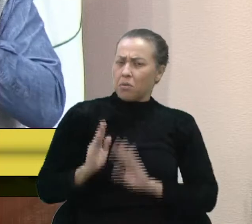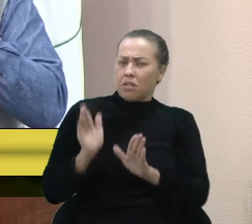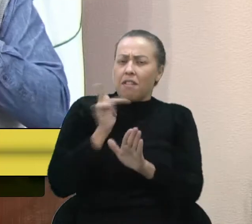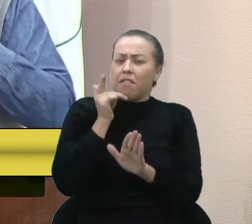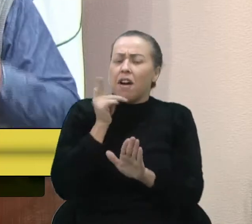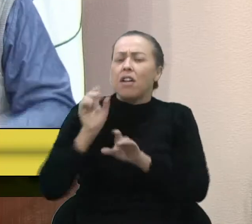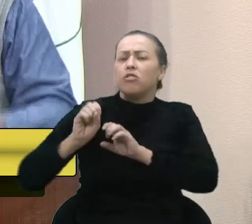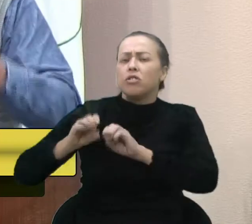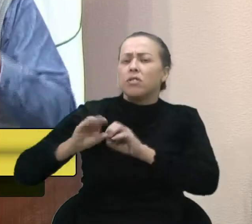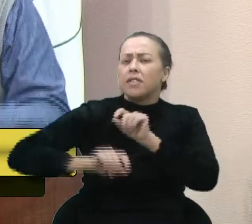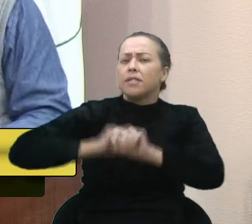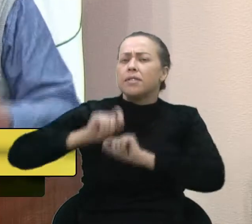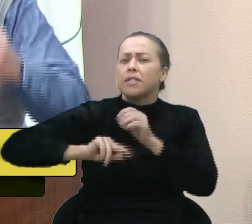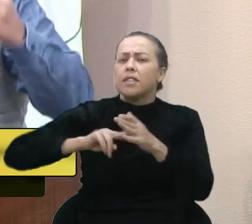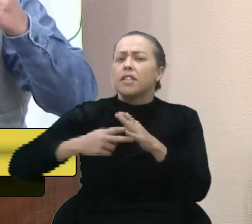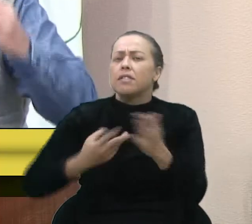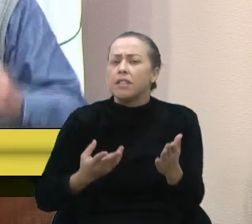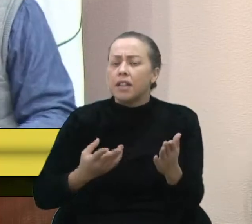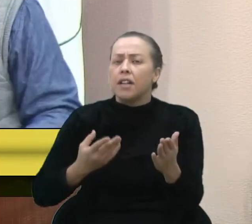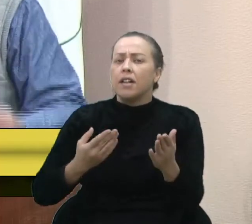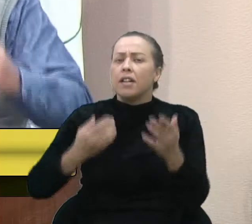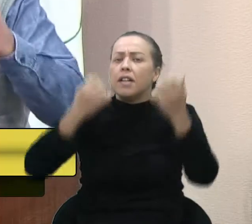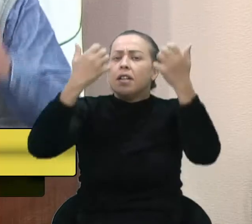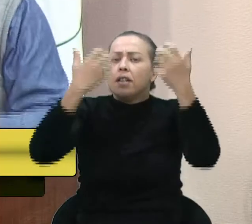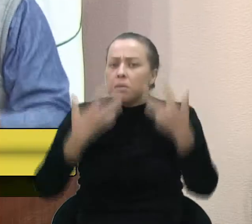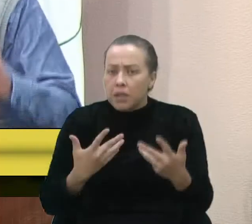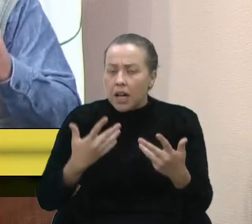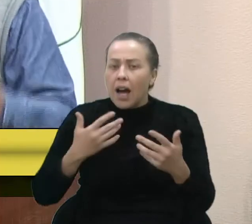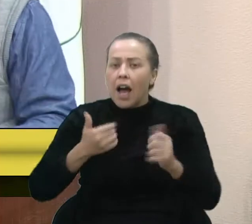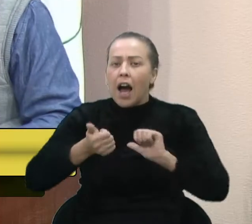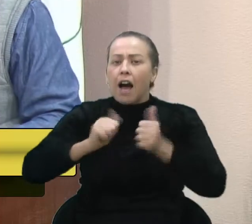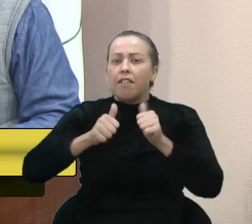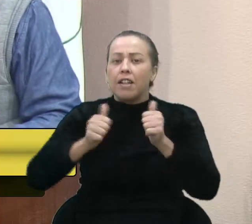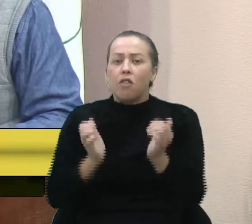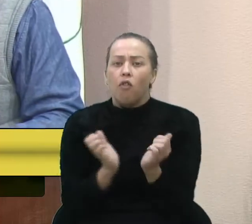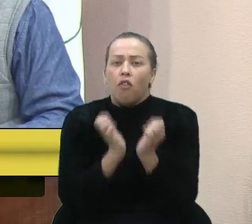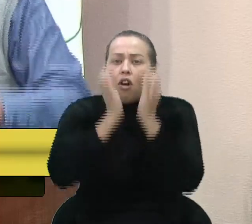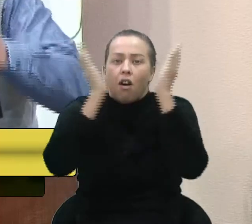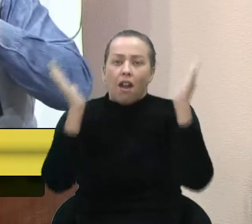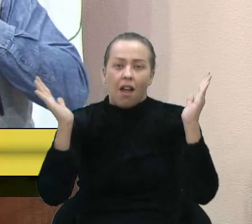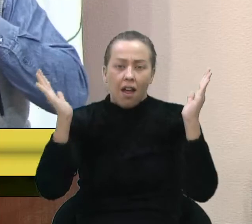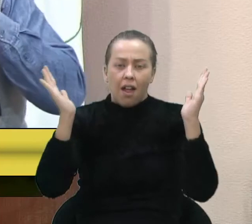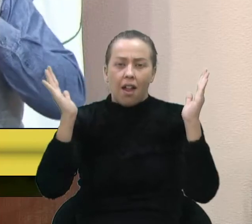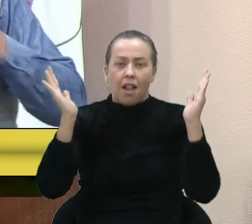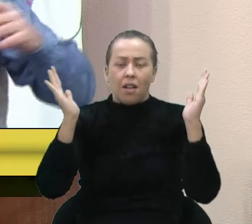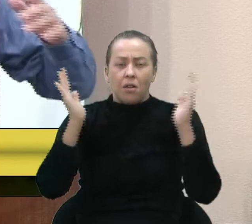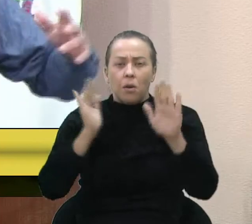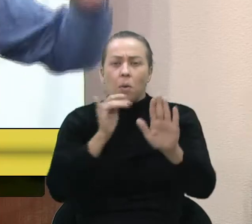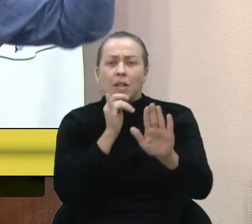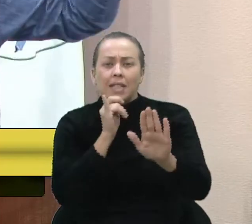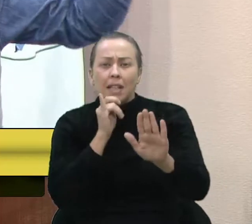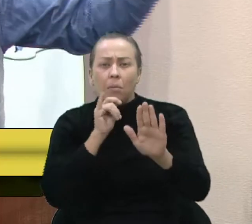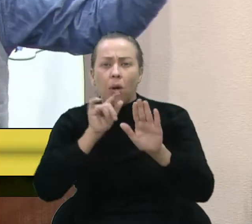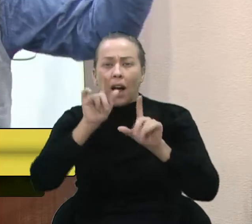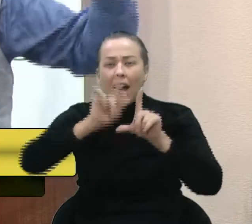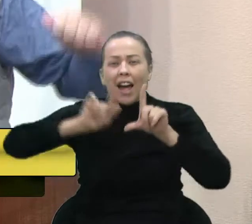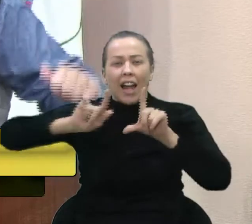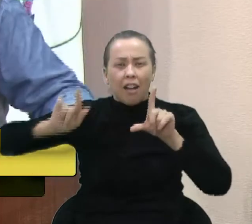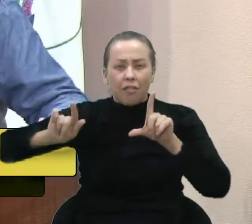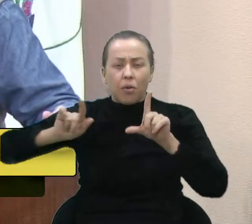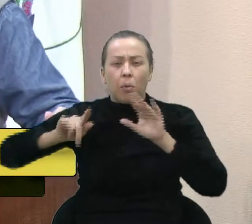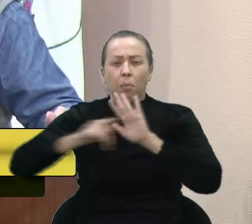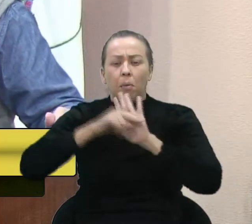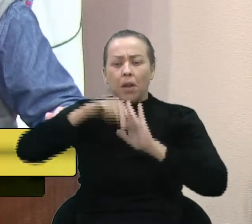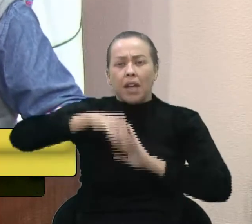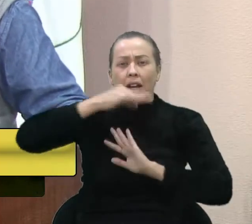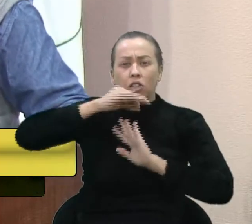de educação, se referem exclusivamente às avaliações externas. O IDEB, por exemplo. Ah, mas o IDEB de Caxias